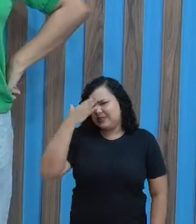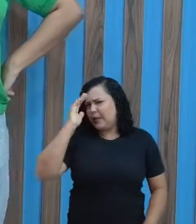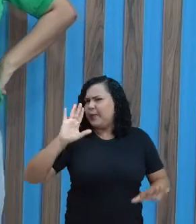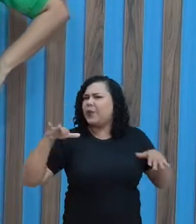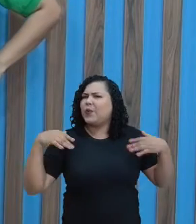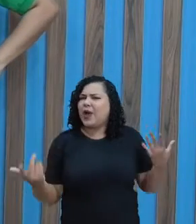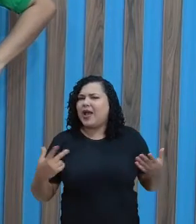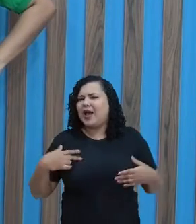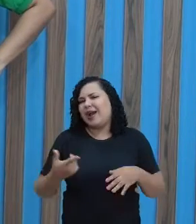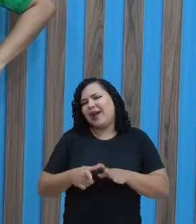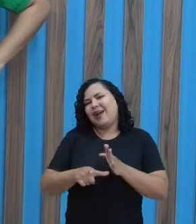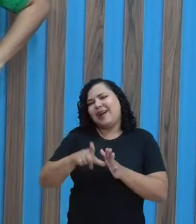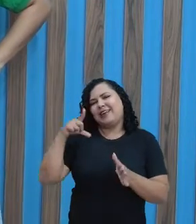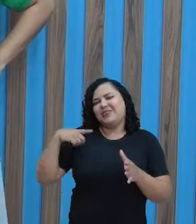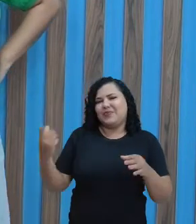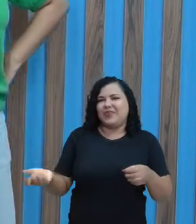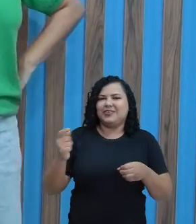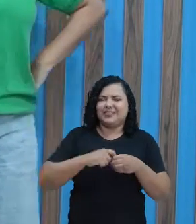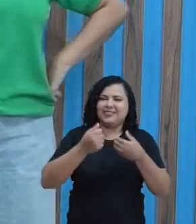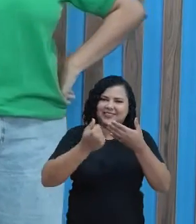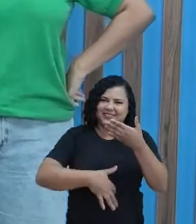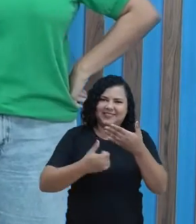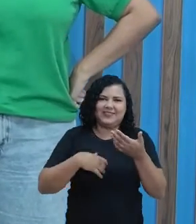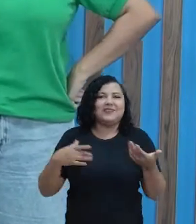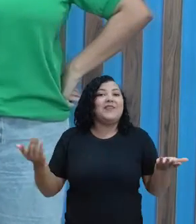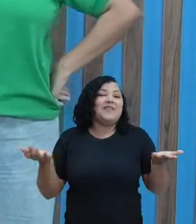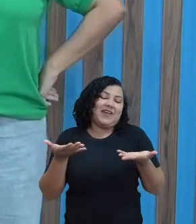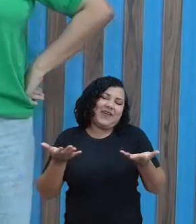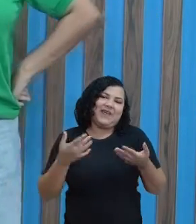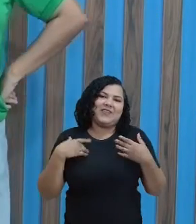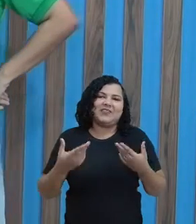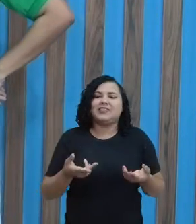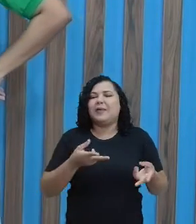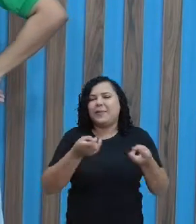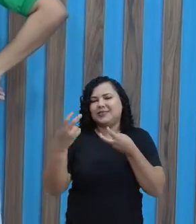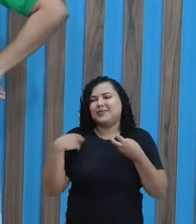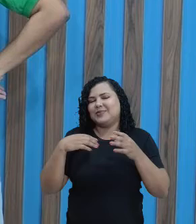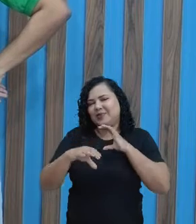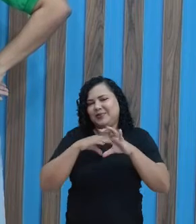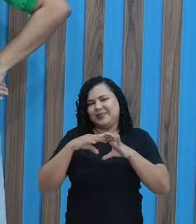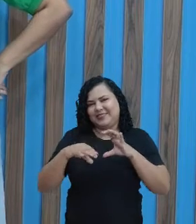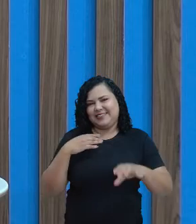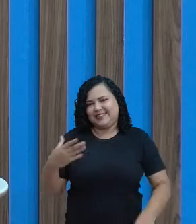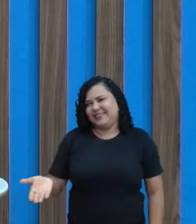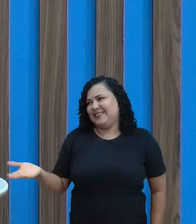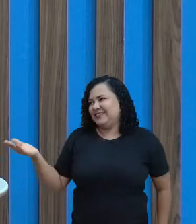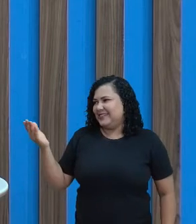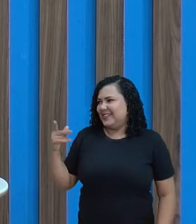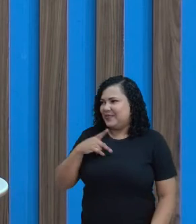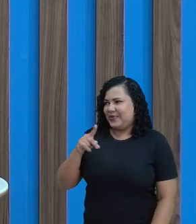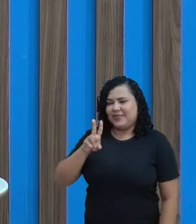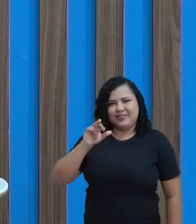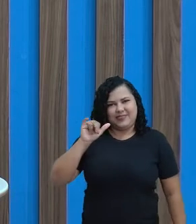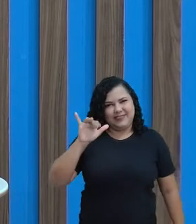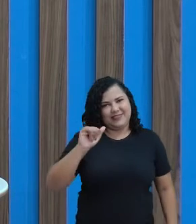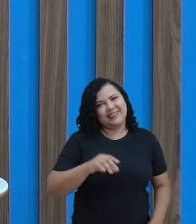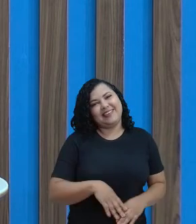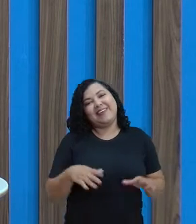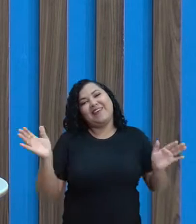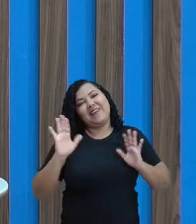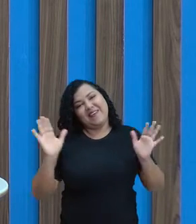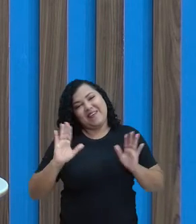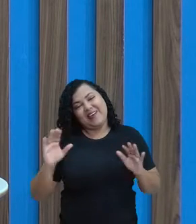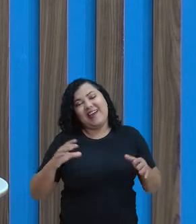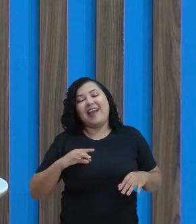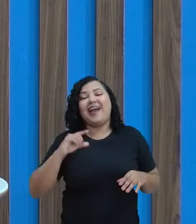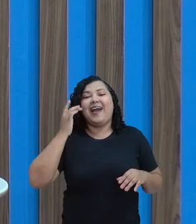de contar, vamos aqui para o chat de novo, vamos ver se agora a gente consegue estabelecer essa comunicação marota. Professora Vivi. Oi, gente,